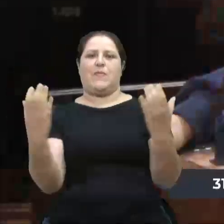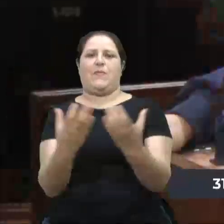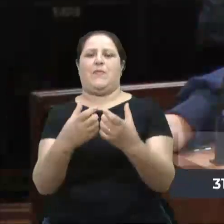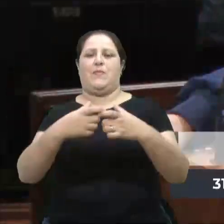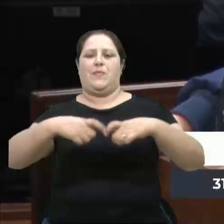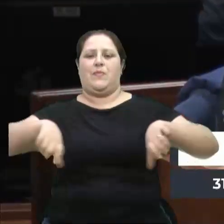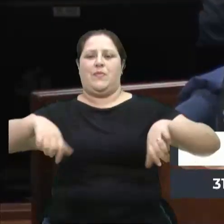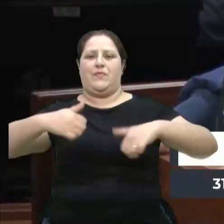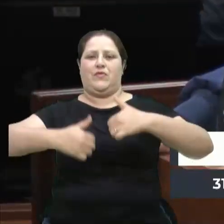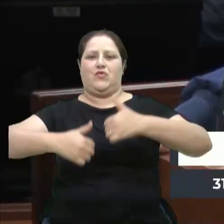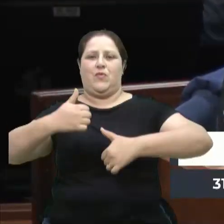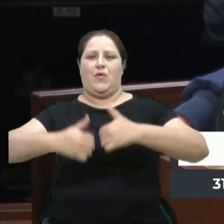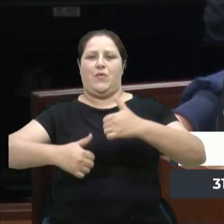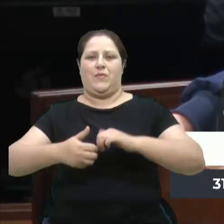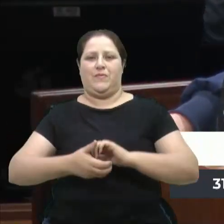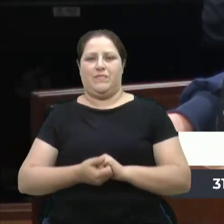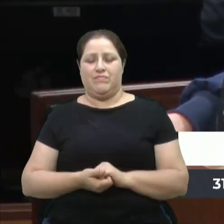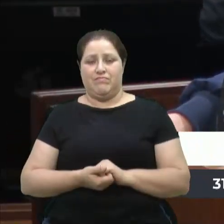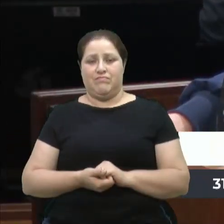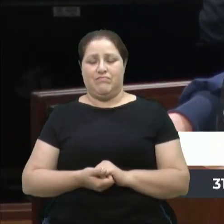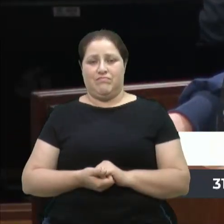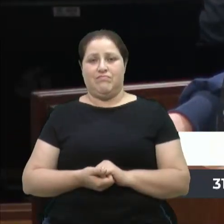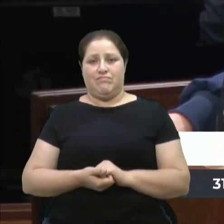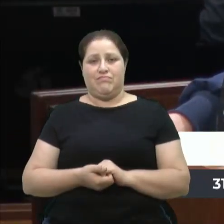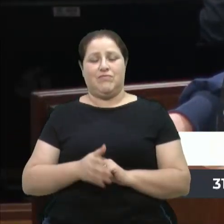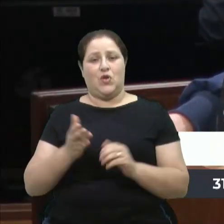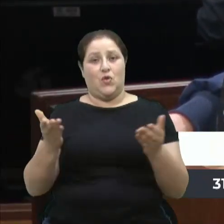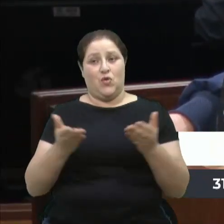muitos deles, estão sem uso.